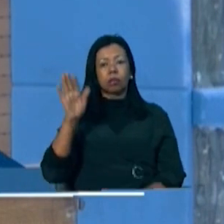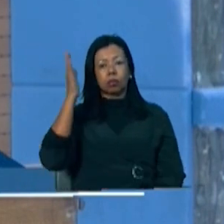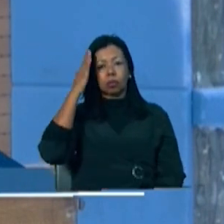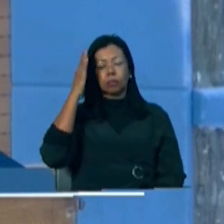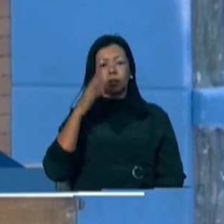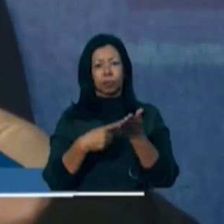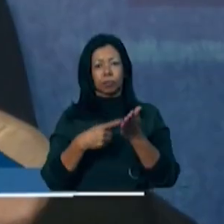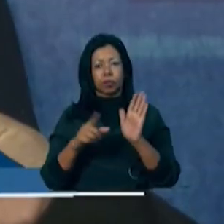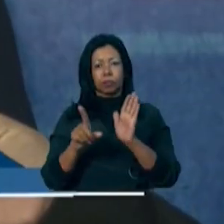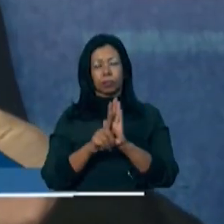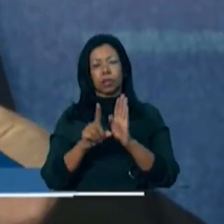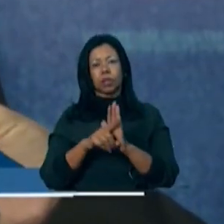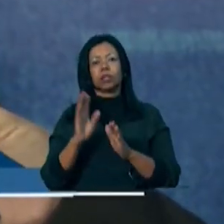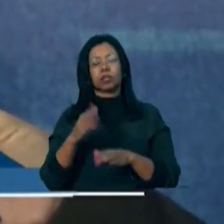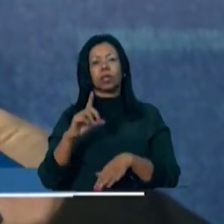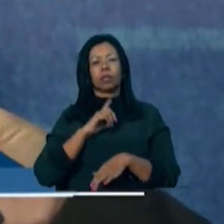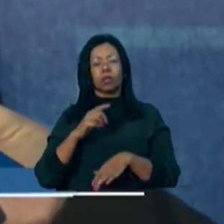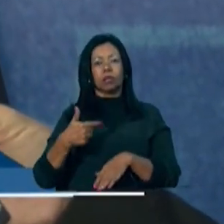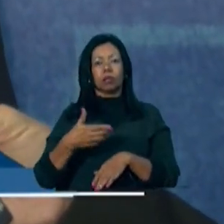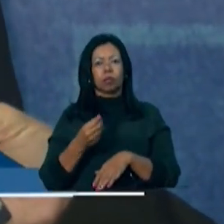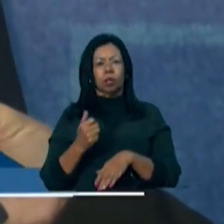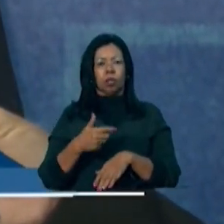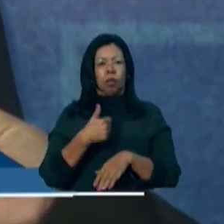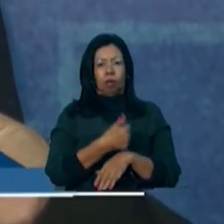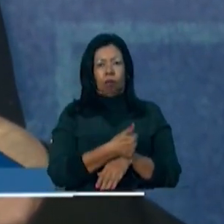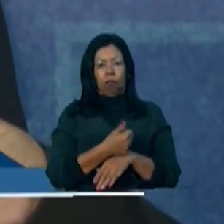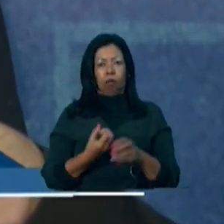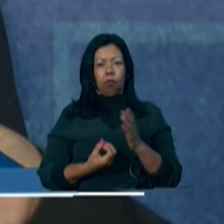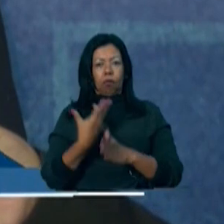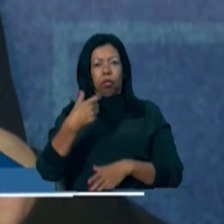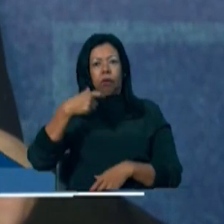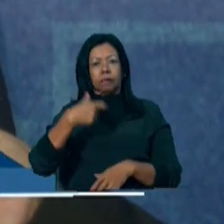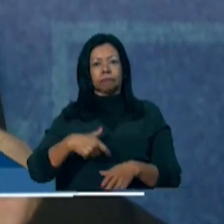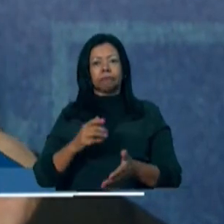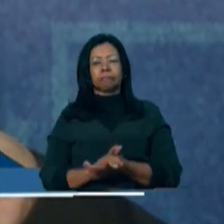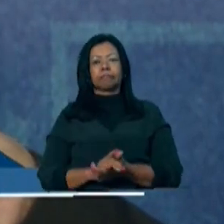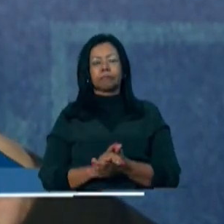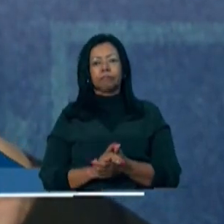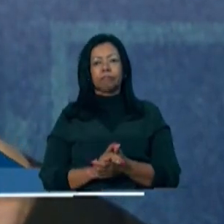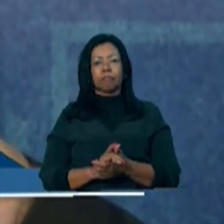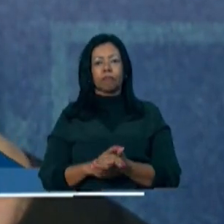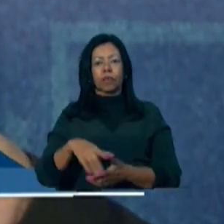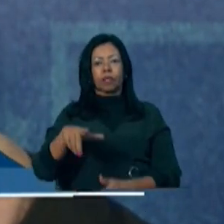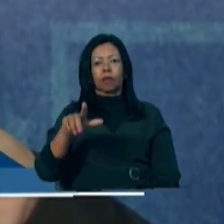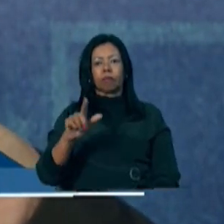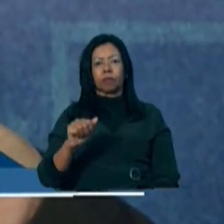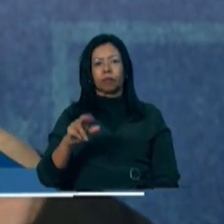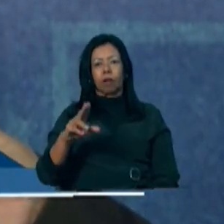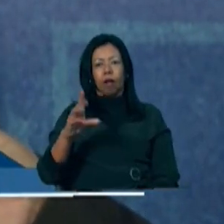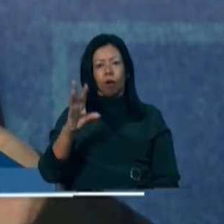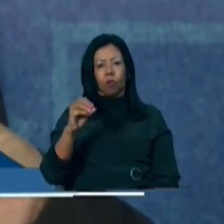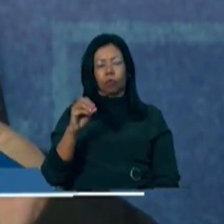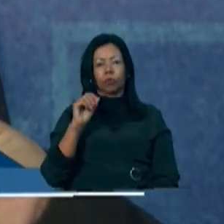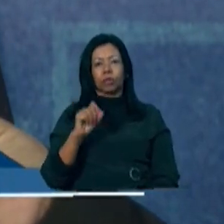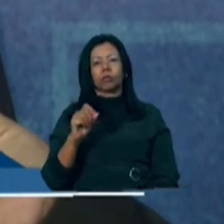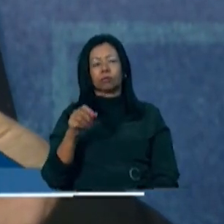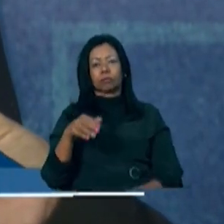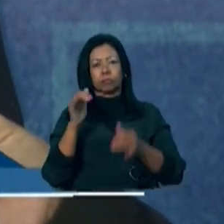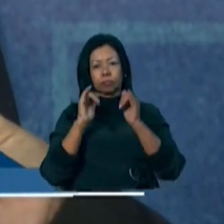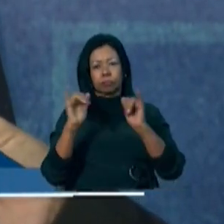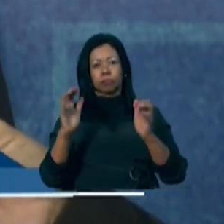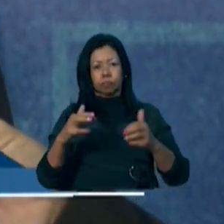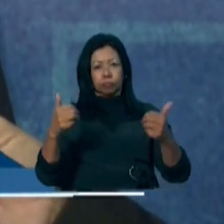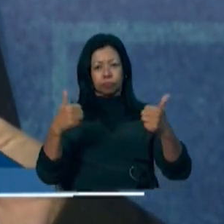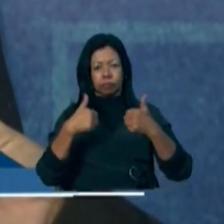pediu comprimento de uma lei municipal que já tem desde 2:21 de minha autoria aonde o laudo que que declara